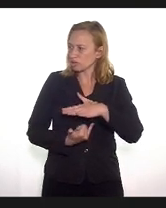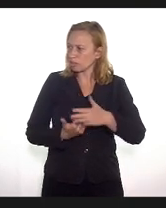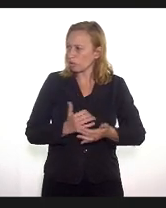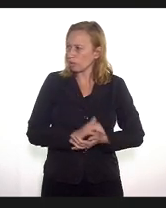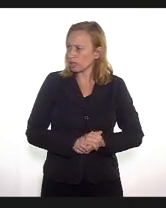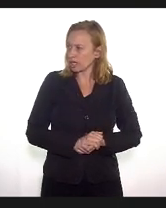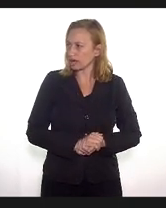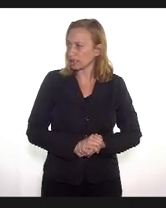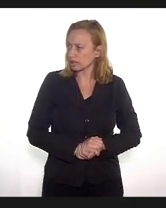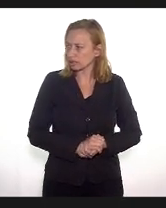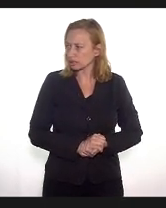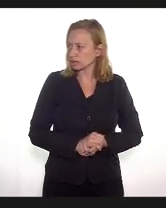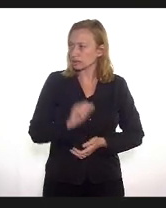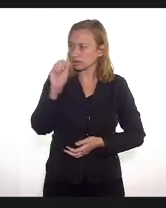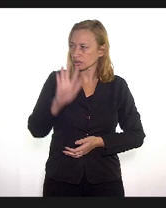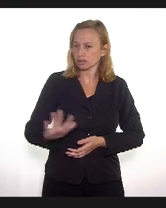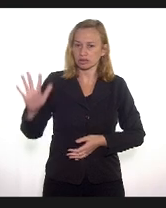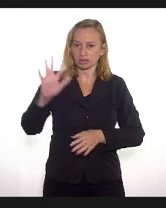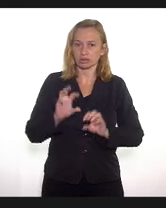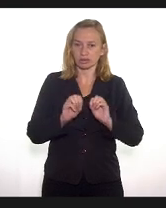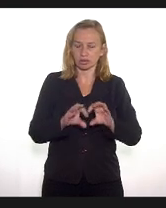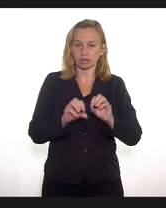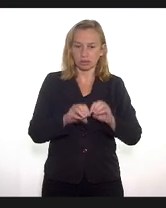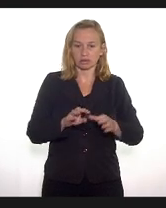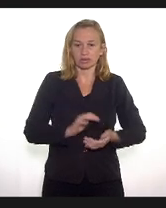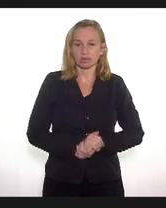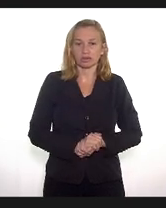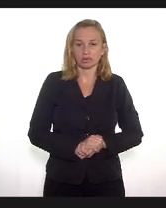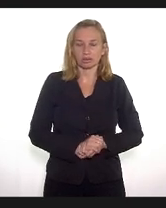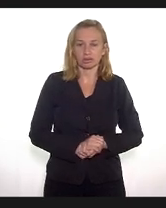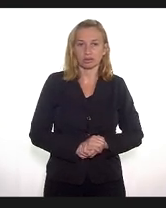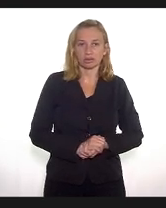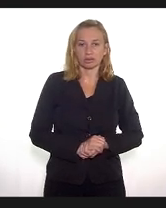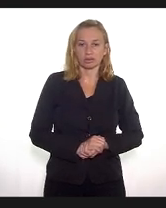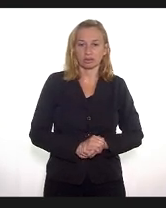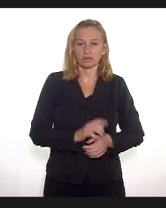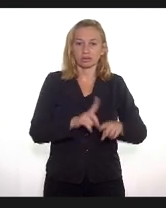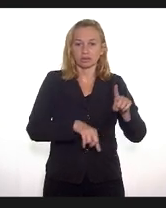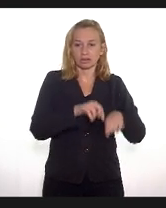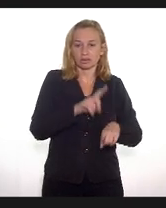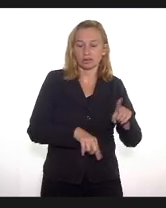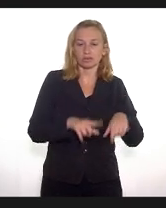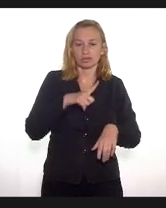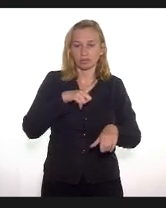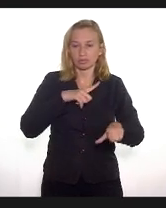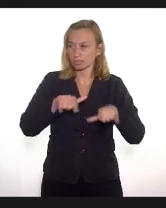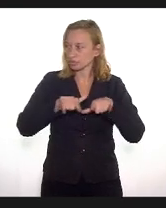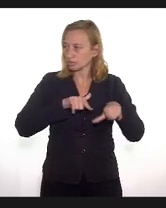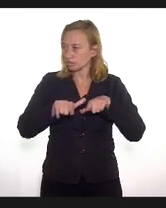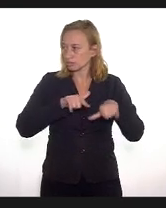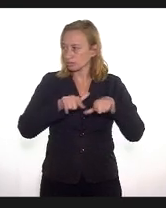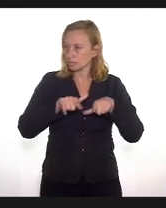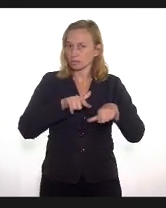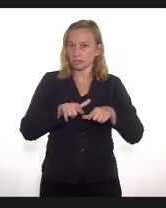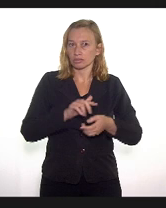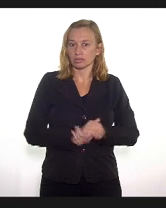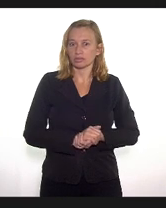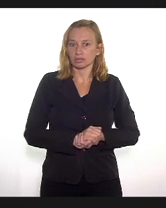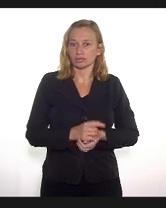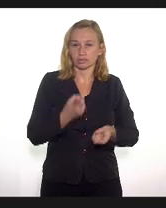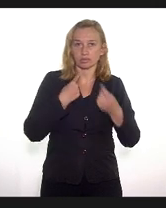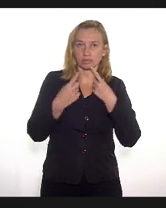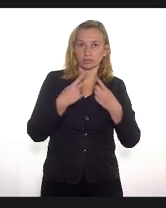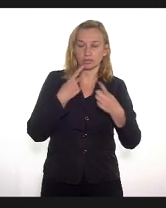forma geral. Então, a gente tem vasto material aqui para trabalhar, para